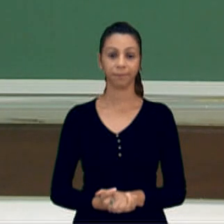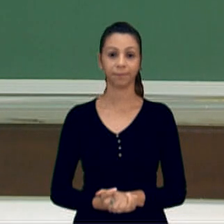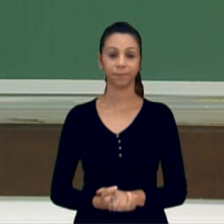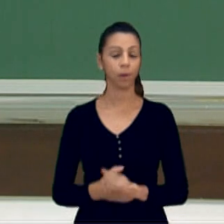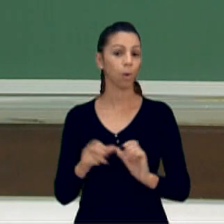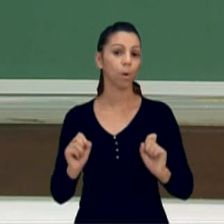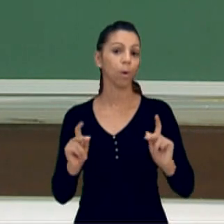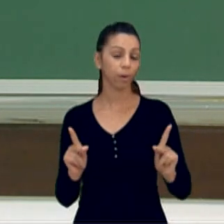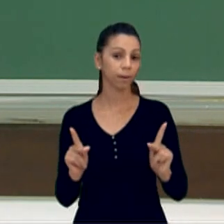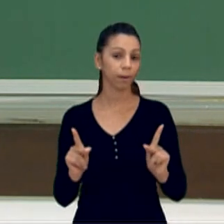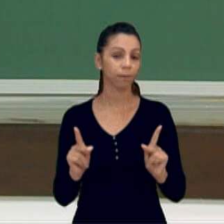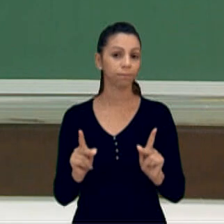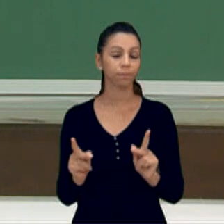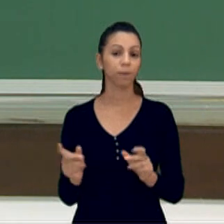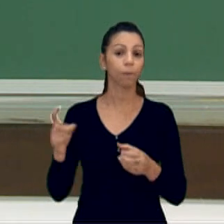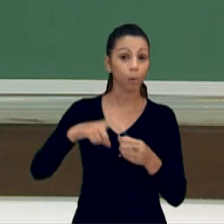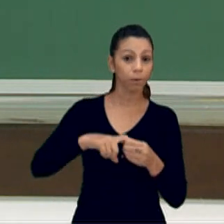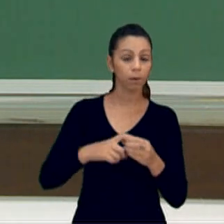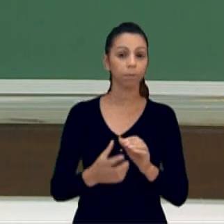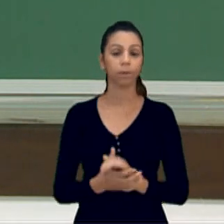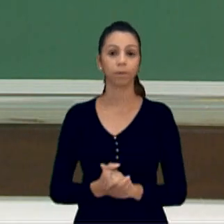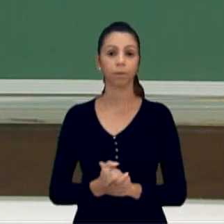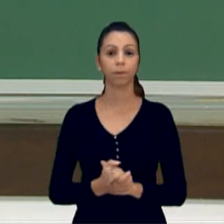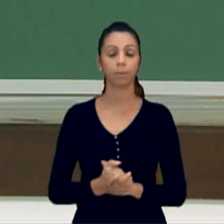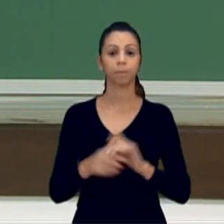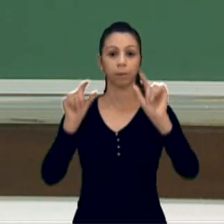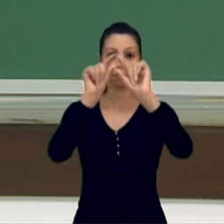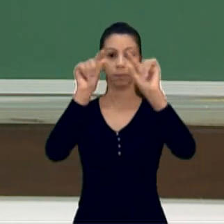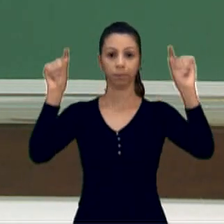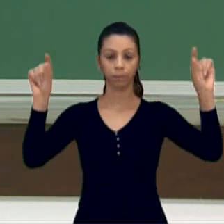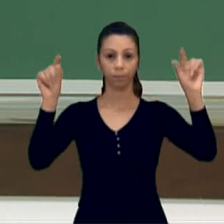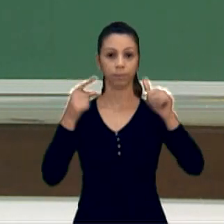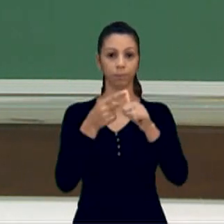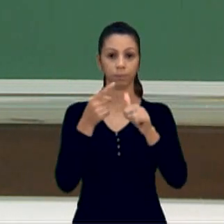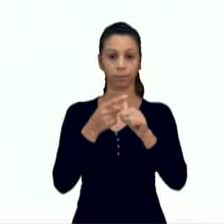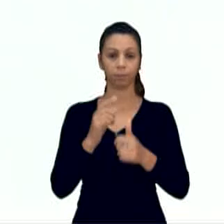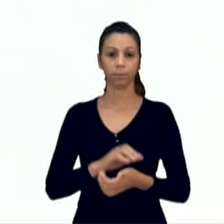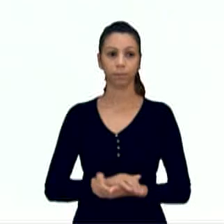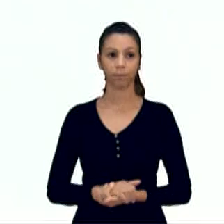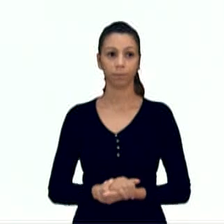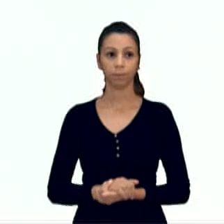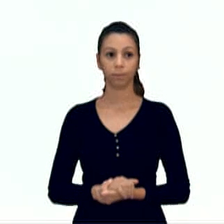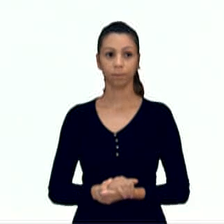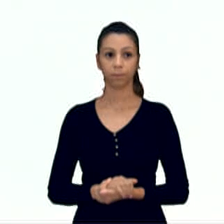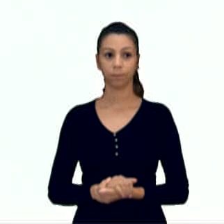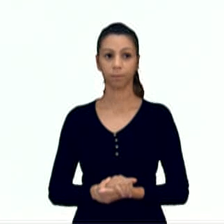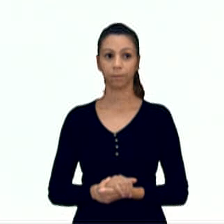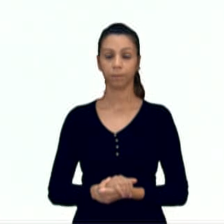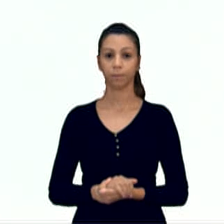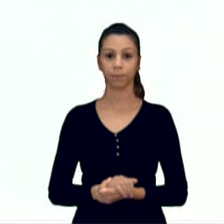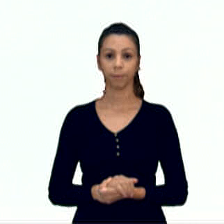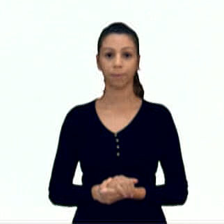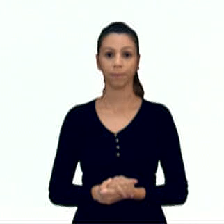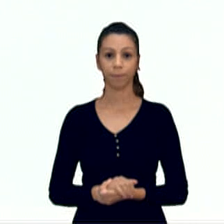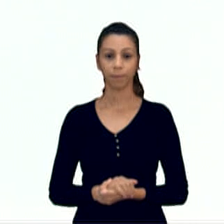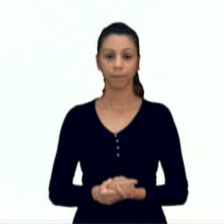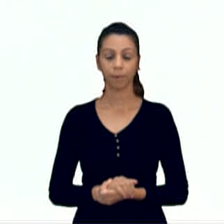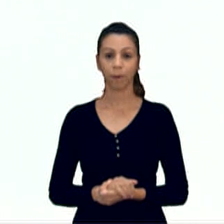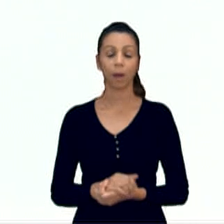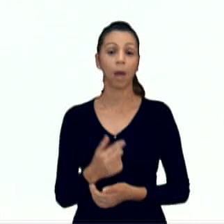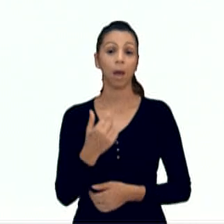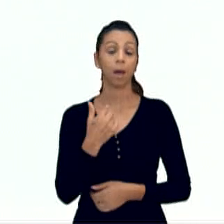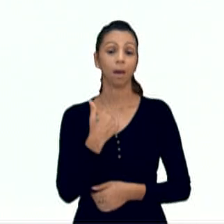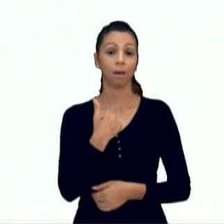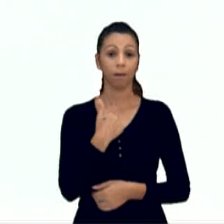Ok? Let's check. Então, na primeira frase ali, ó. I can't go on without your love. Eu não